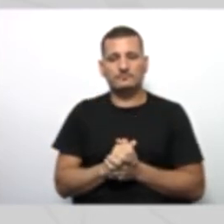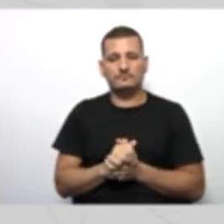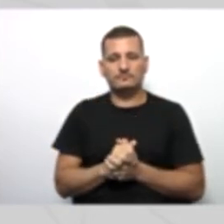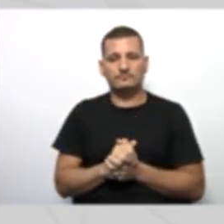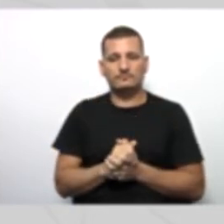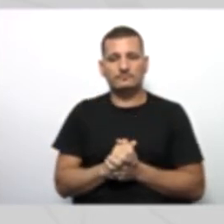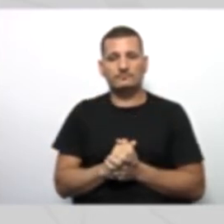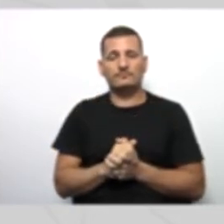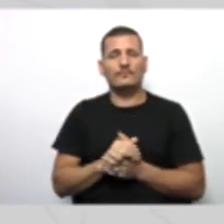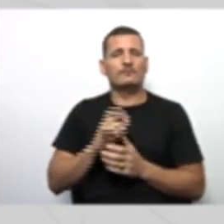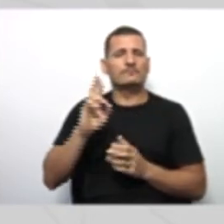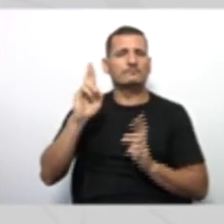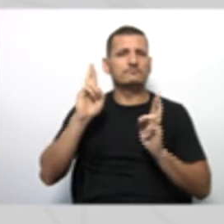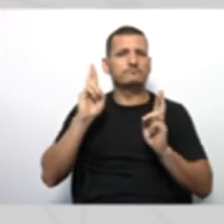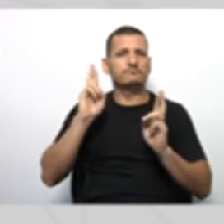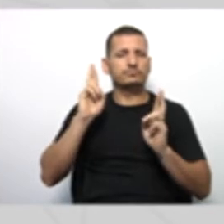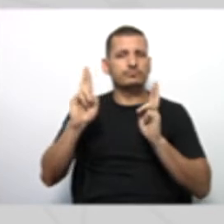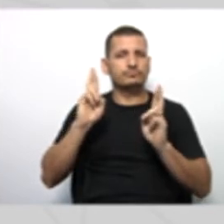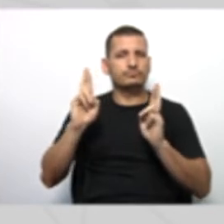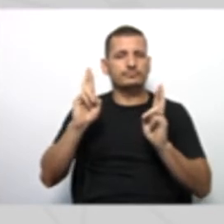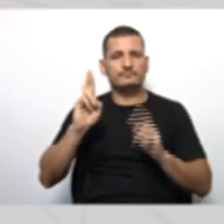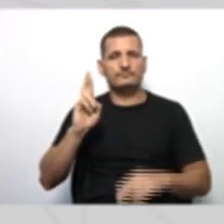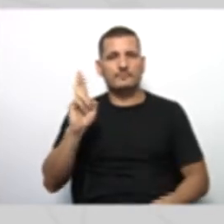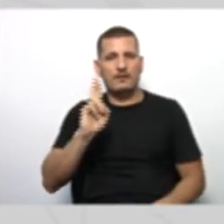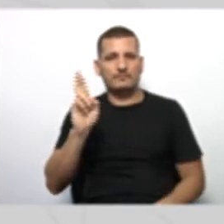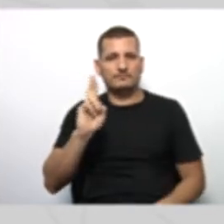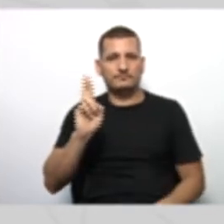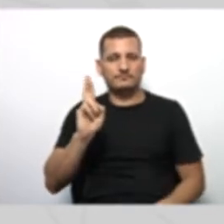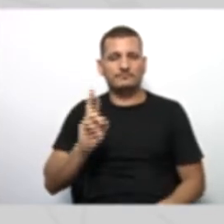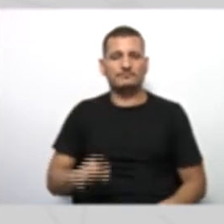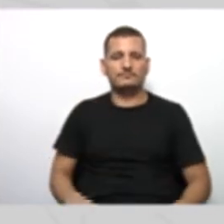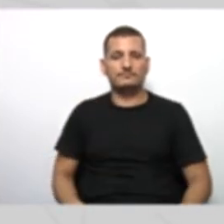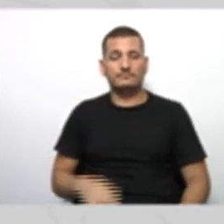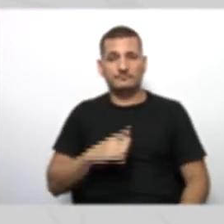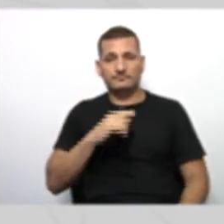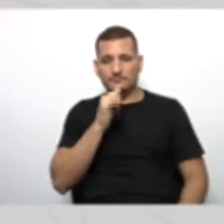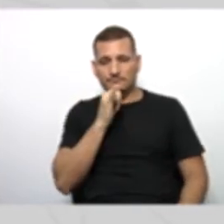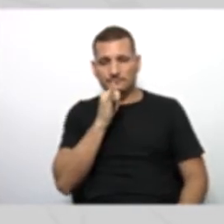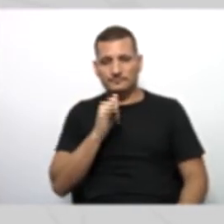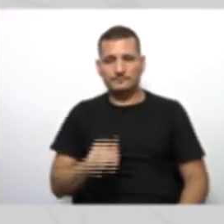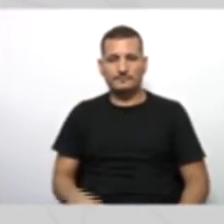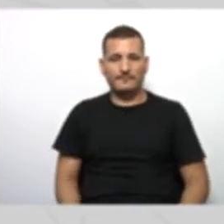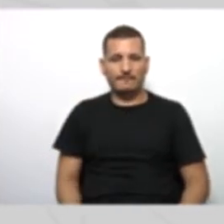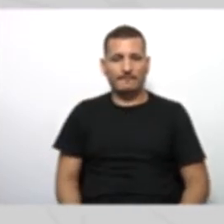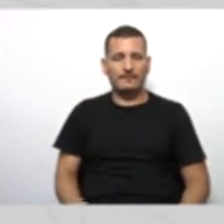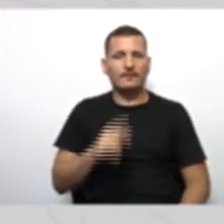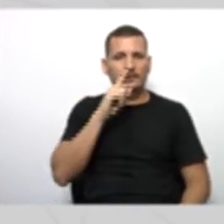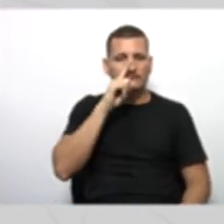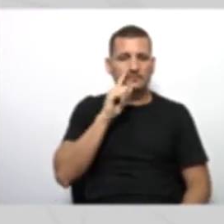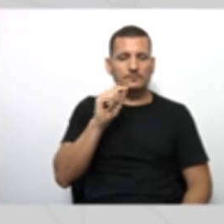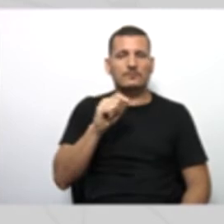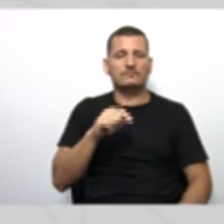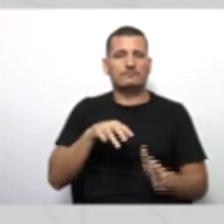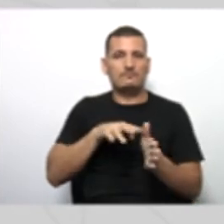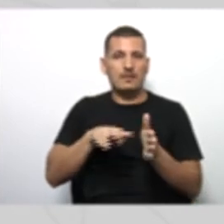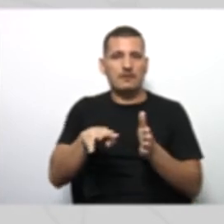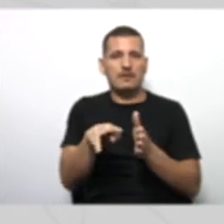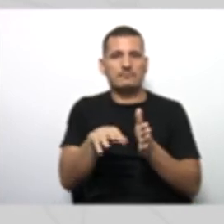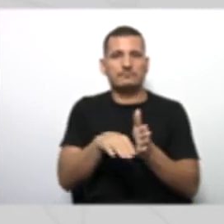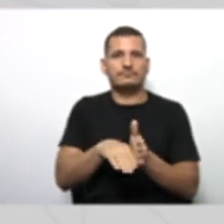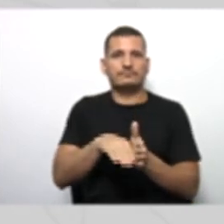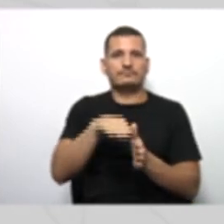probabilidade, o impacto, aí já é a classificação dentro daquela nossa tabela, tá? Já é a nota que eu vou dar para